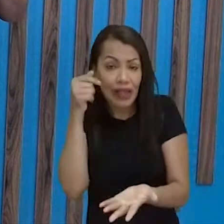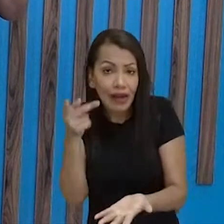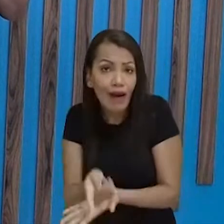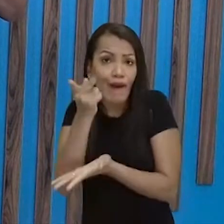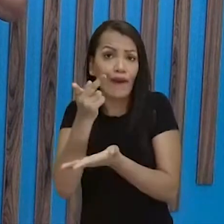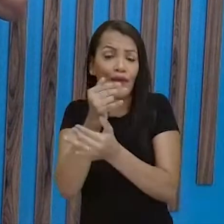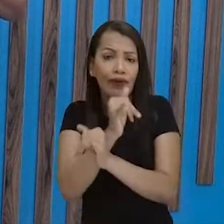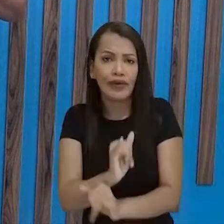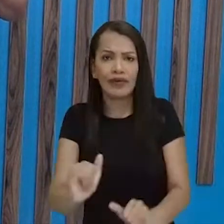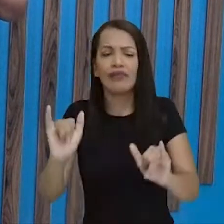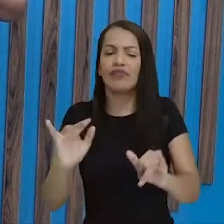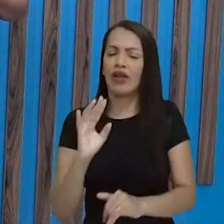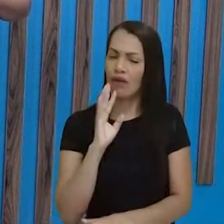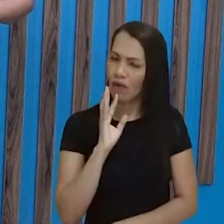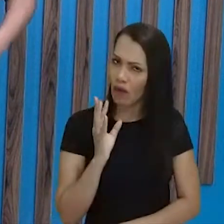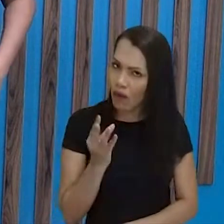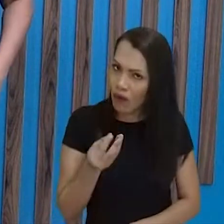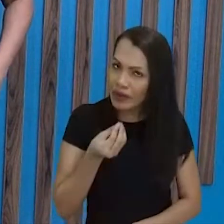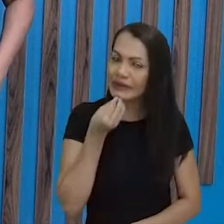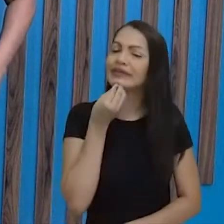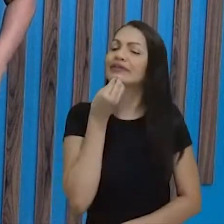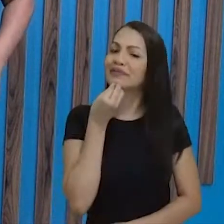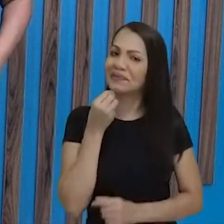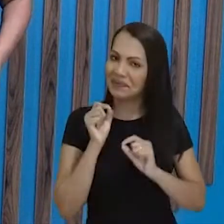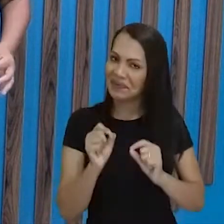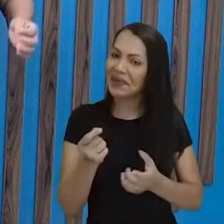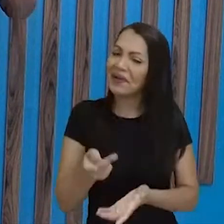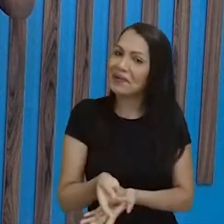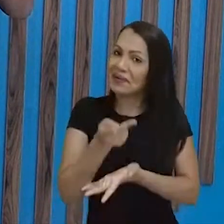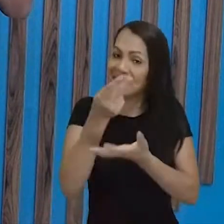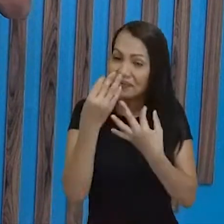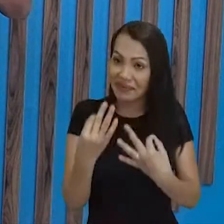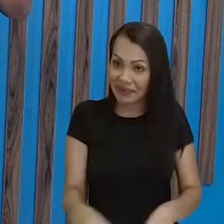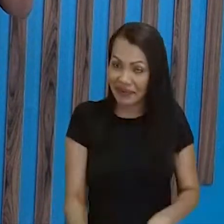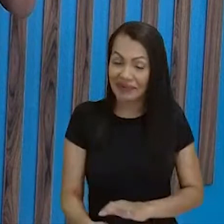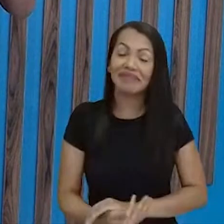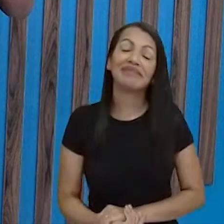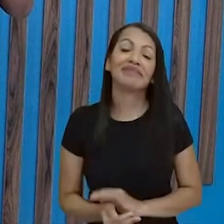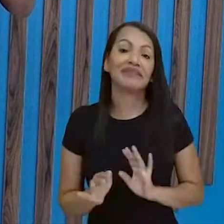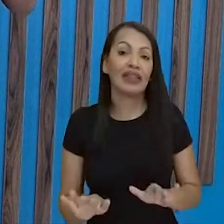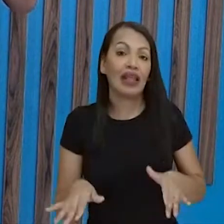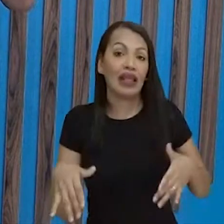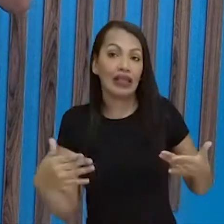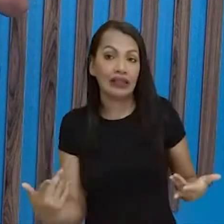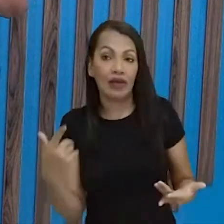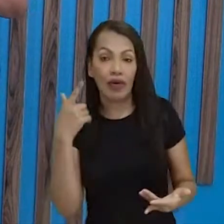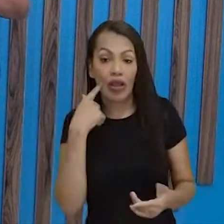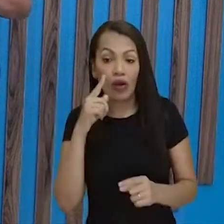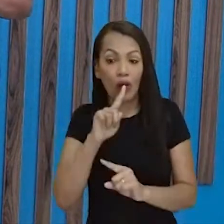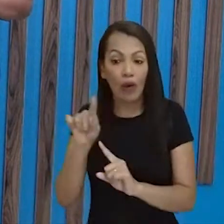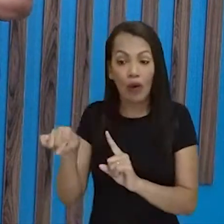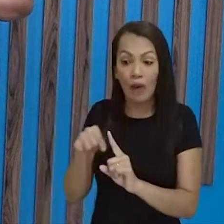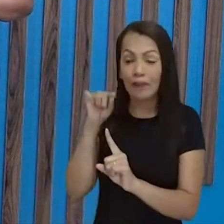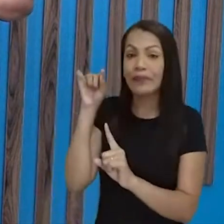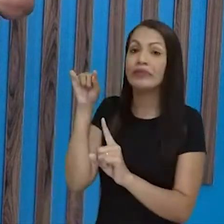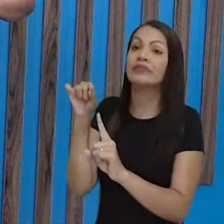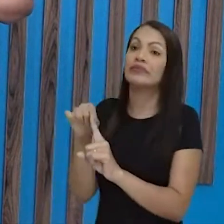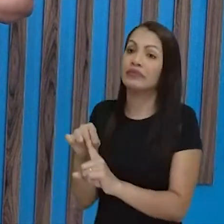você vai ter o conhecimento desse fato, ok? Então, E ele é objetivo